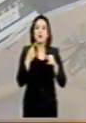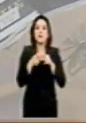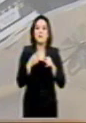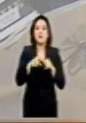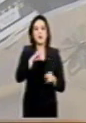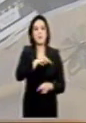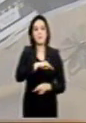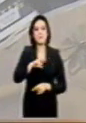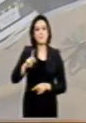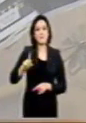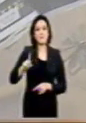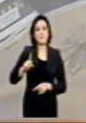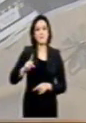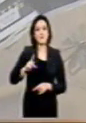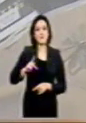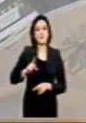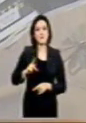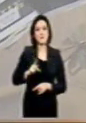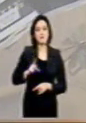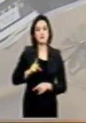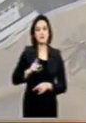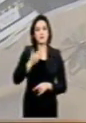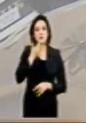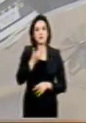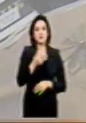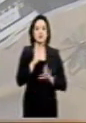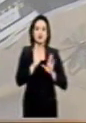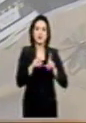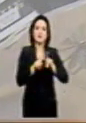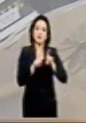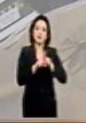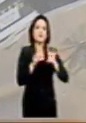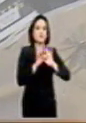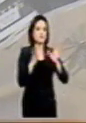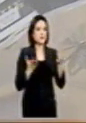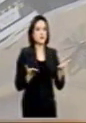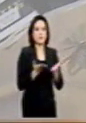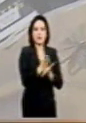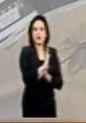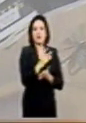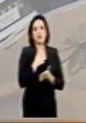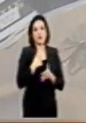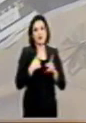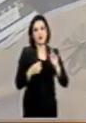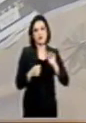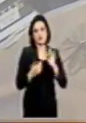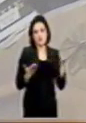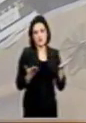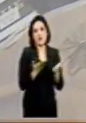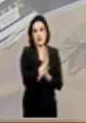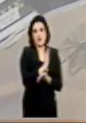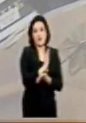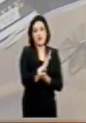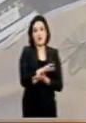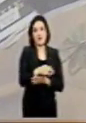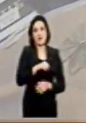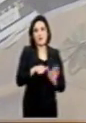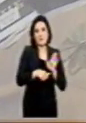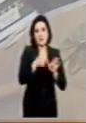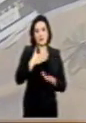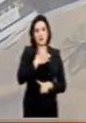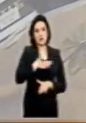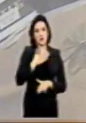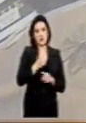e foi objeto de deferimento que proferi em 1º de agosto de 2017. E quanto ao mérito,